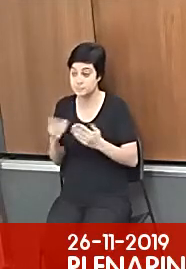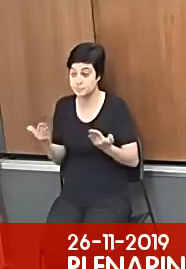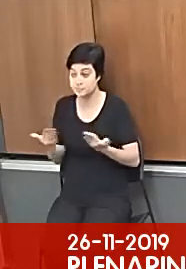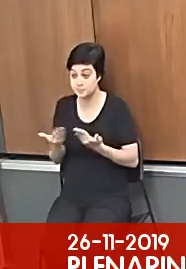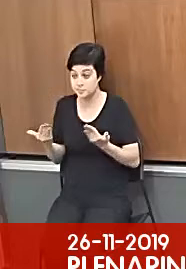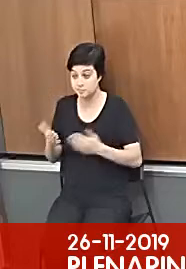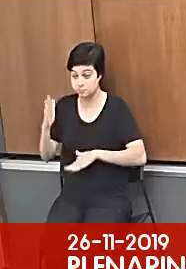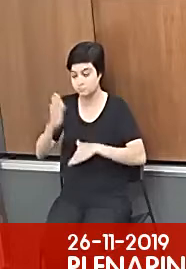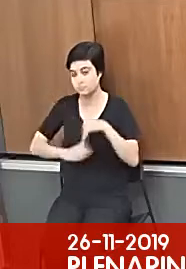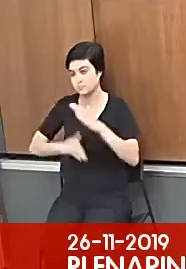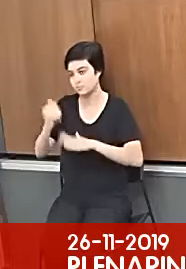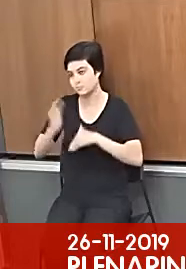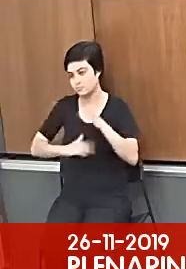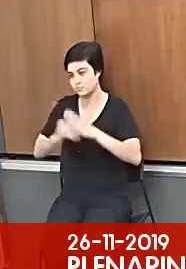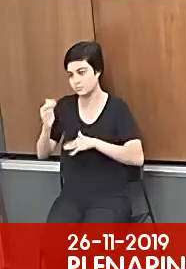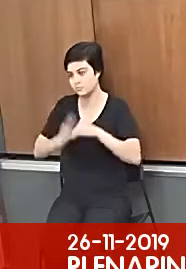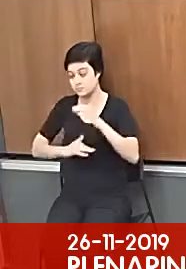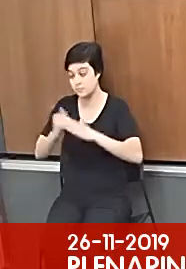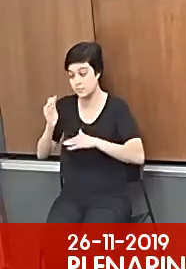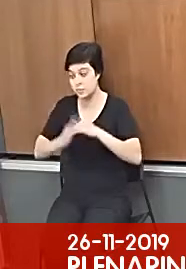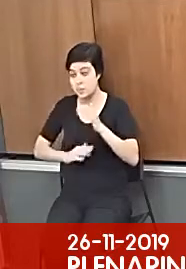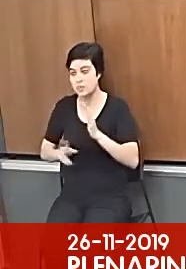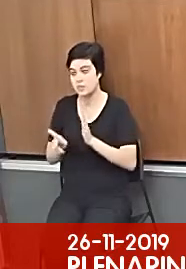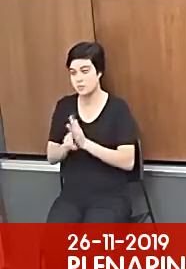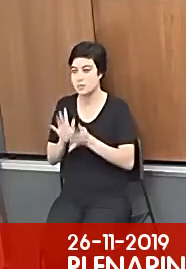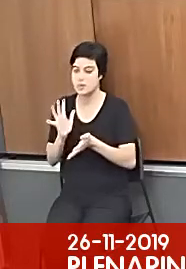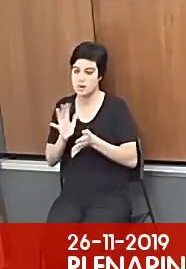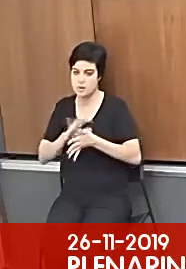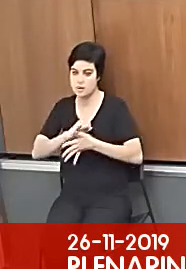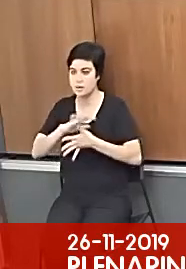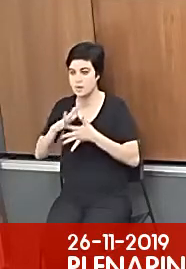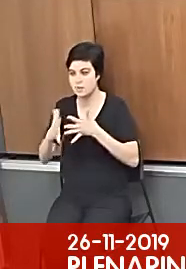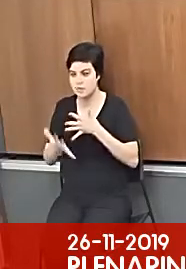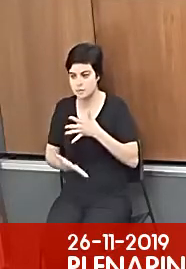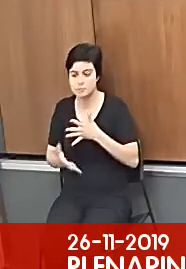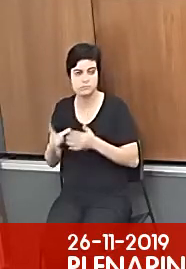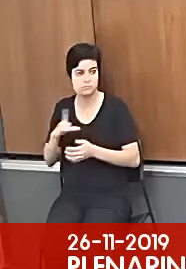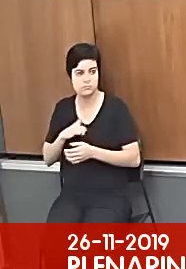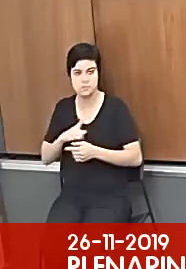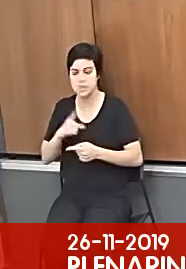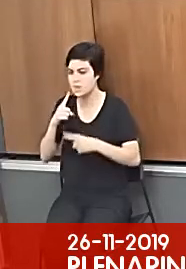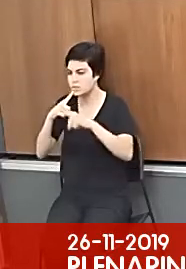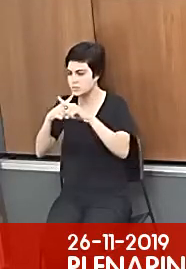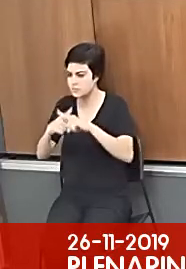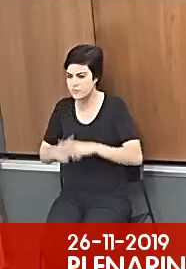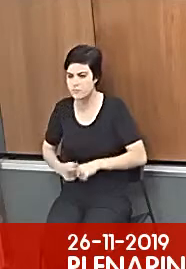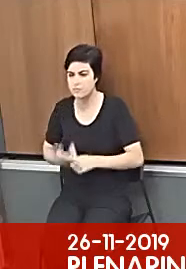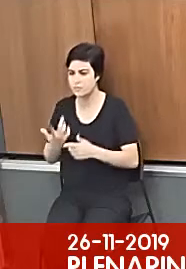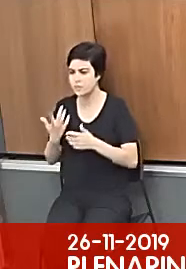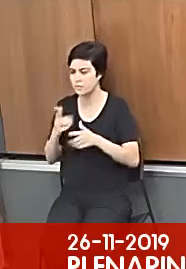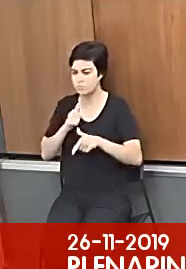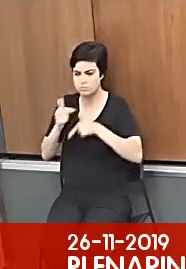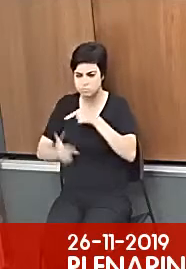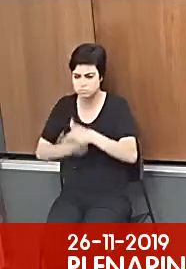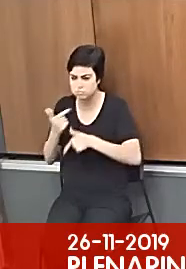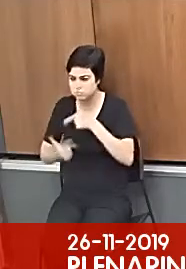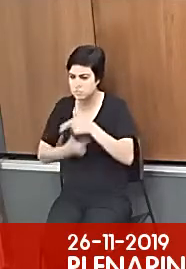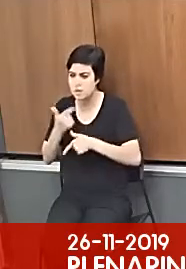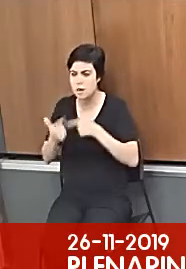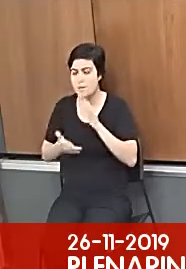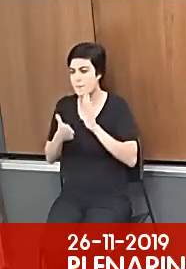tornei profissional da área, respeitando todo o desafio, os trabalhos